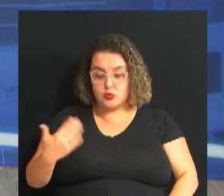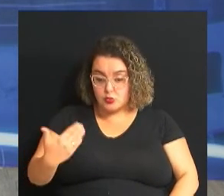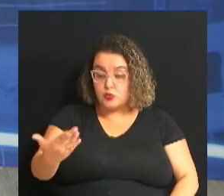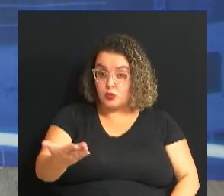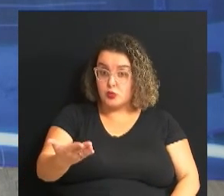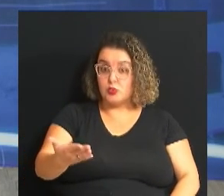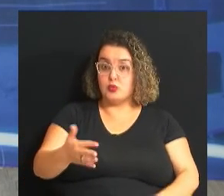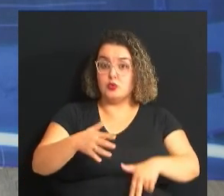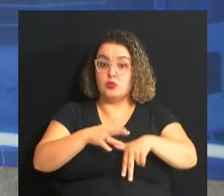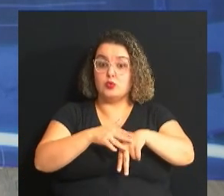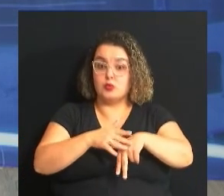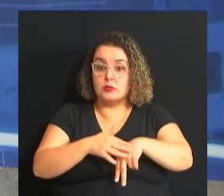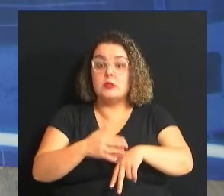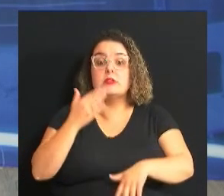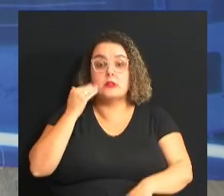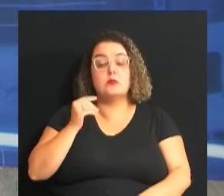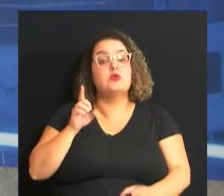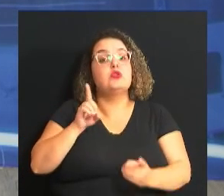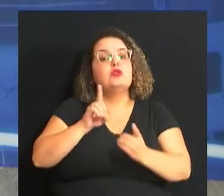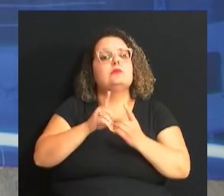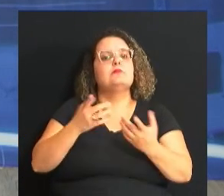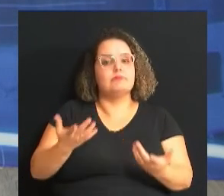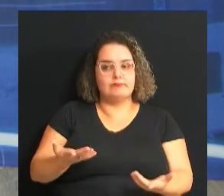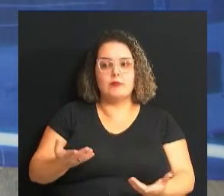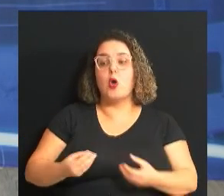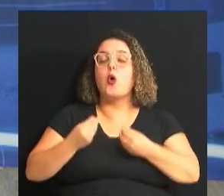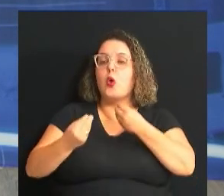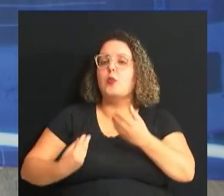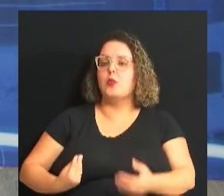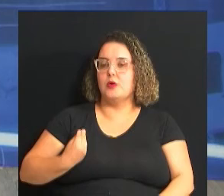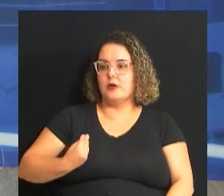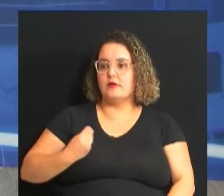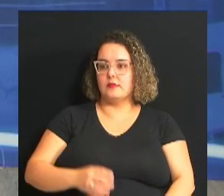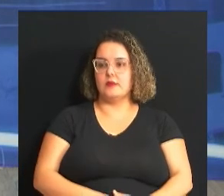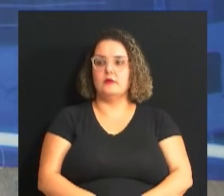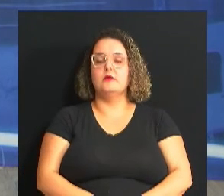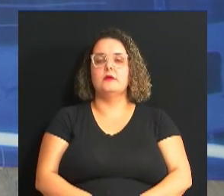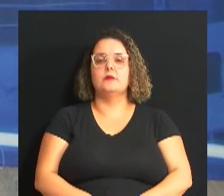sabe de perto como que eles vivem.